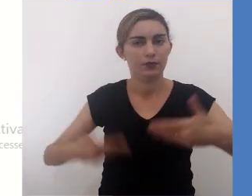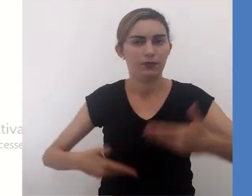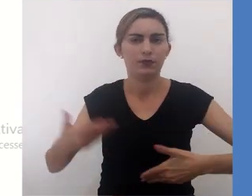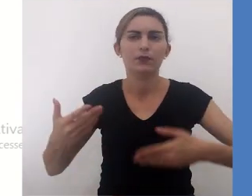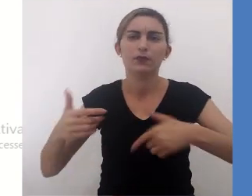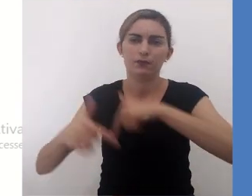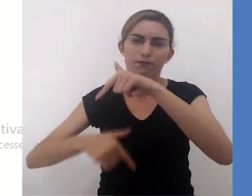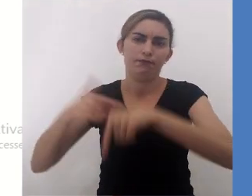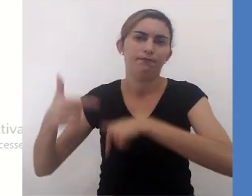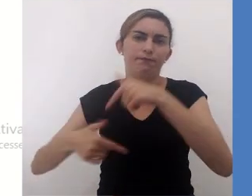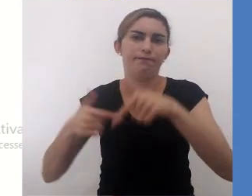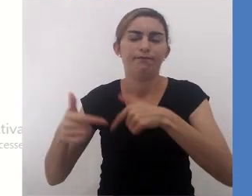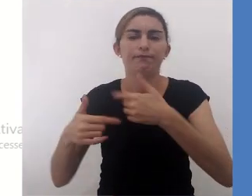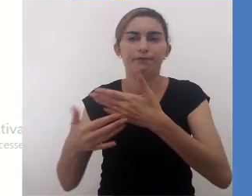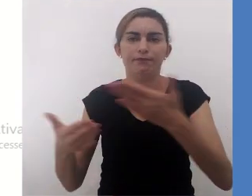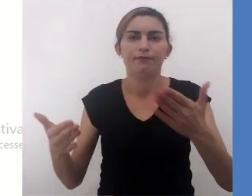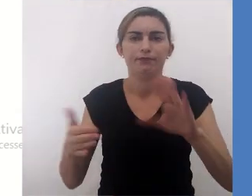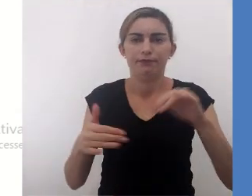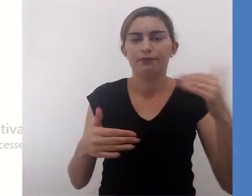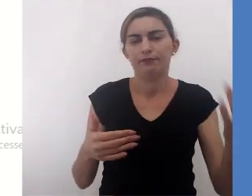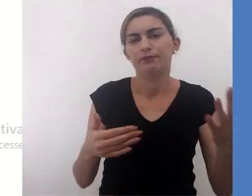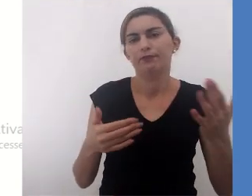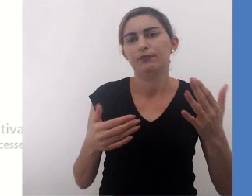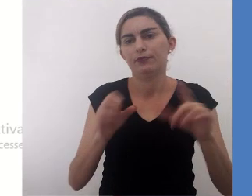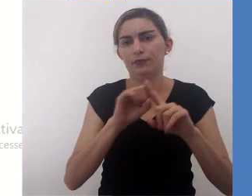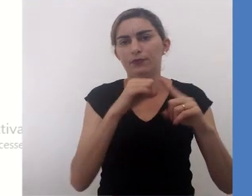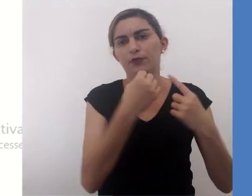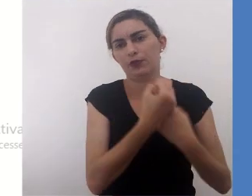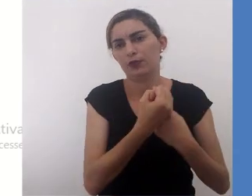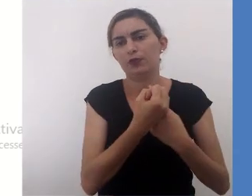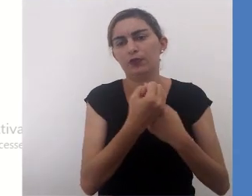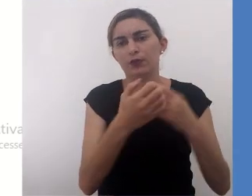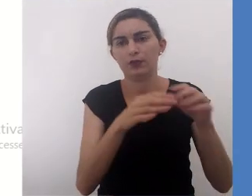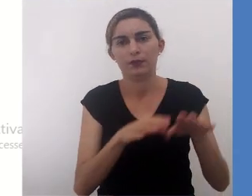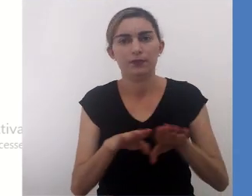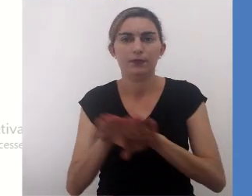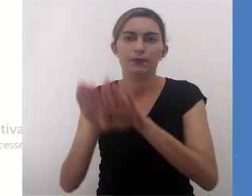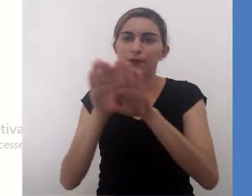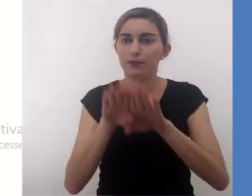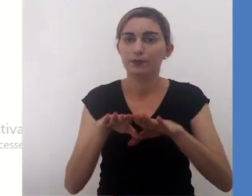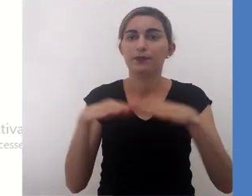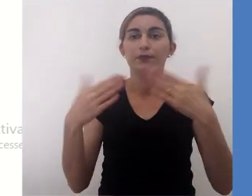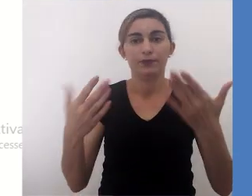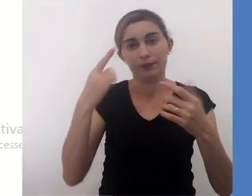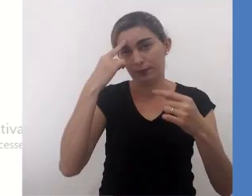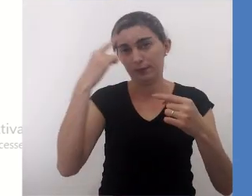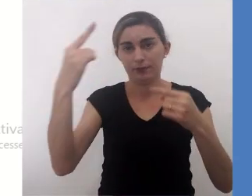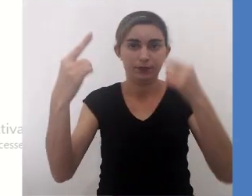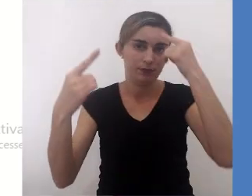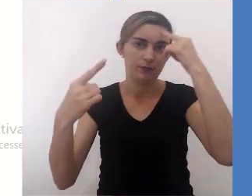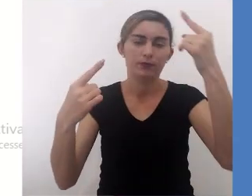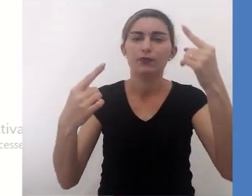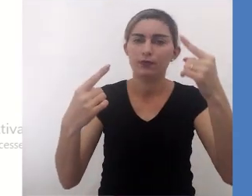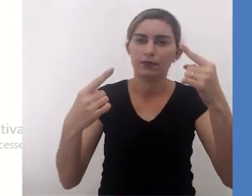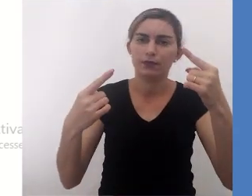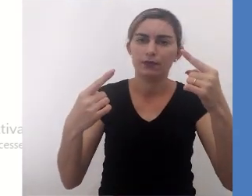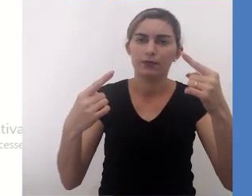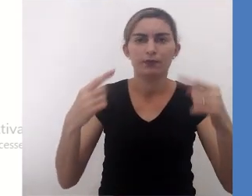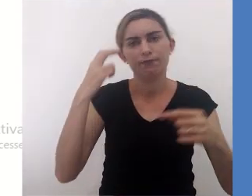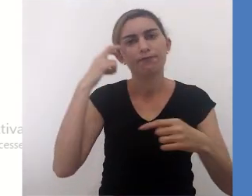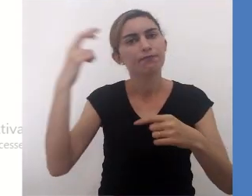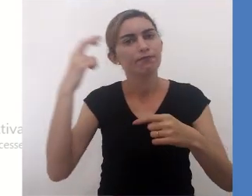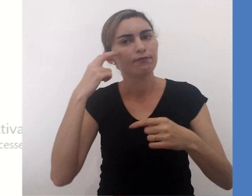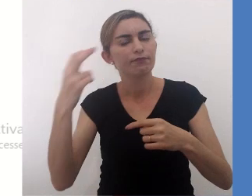embaixo, e do outro lado comunismo, sociedade sem classe, né? Então aí as ideias e a produção intelectual